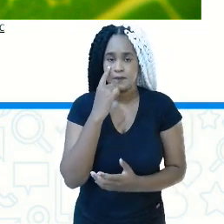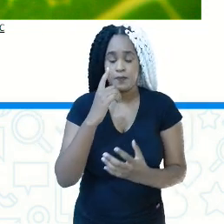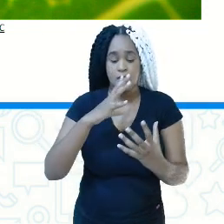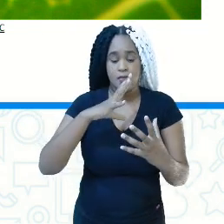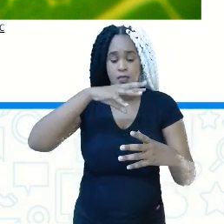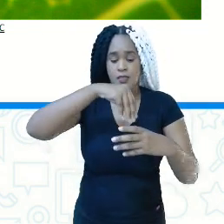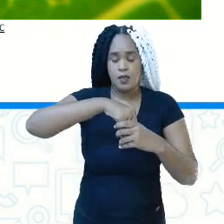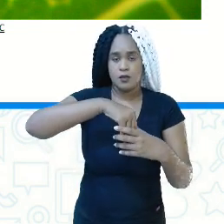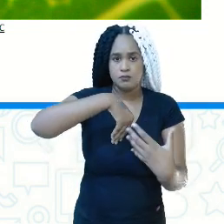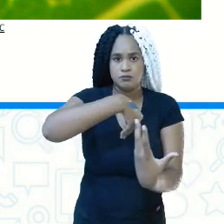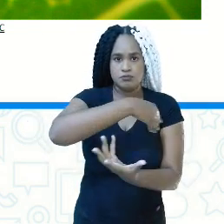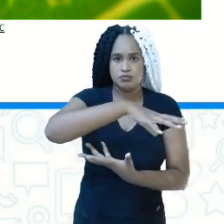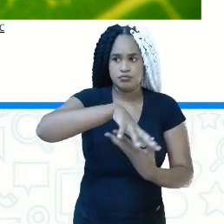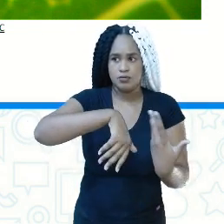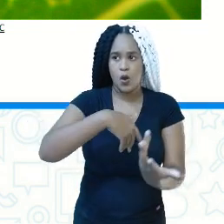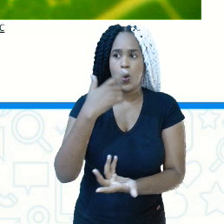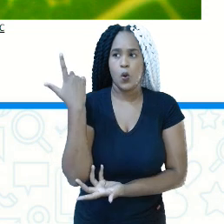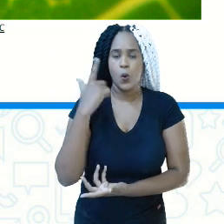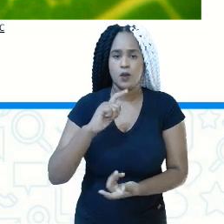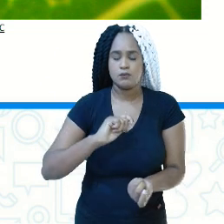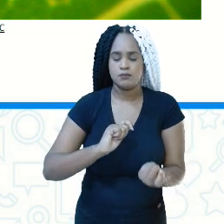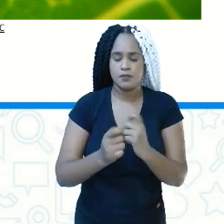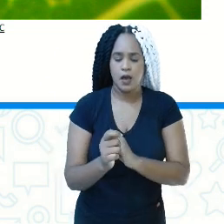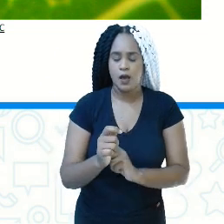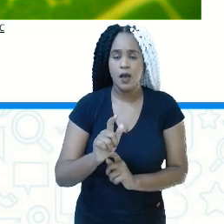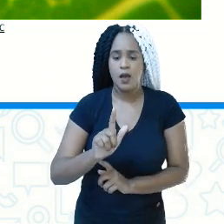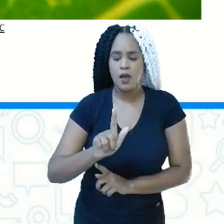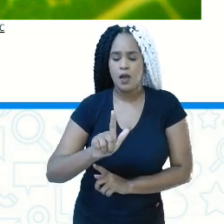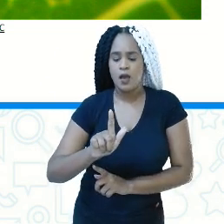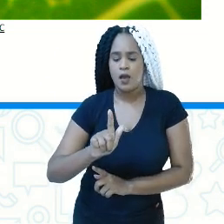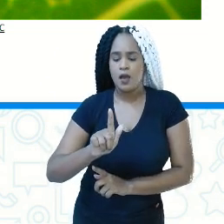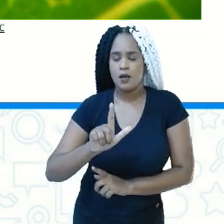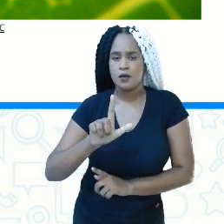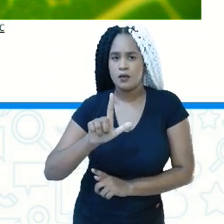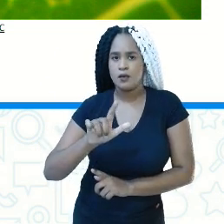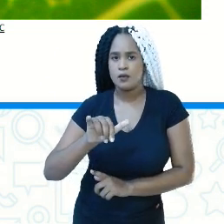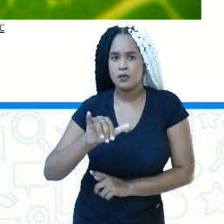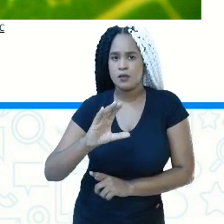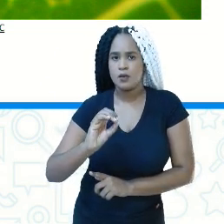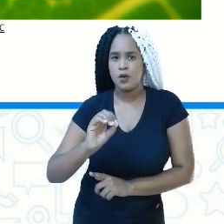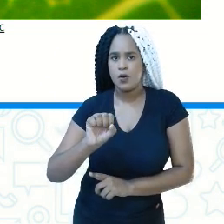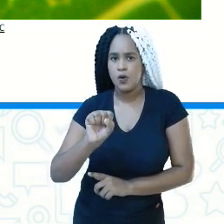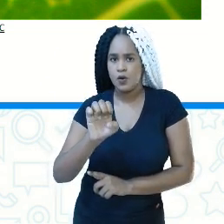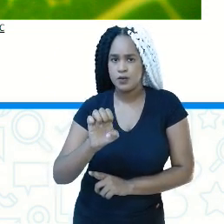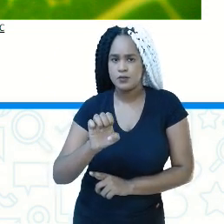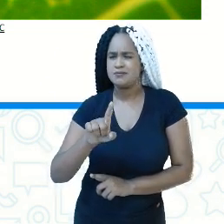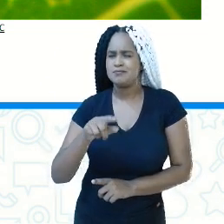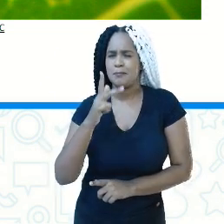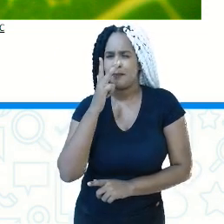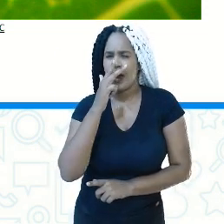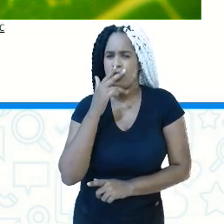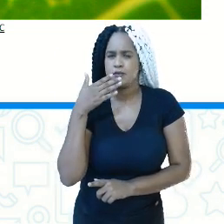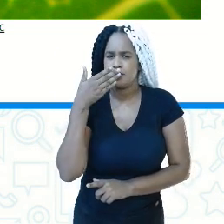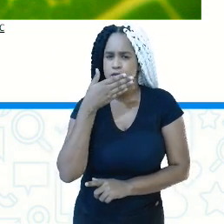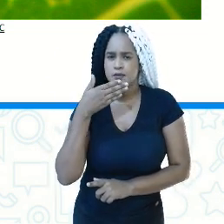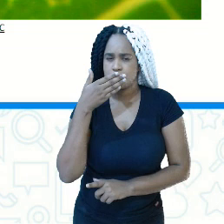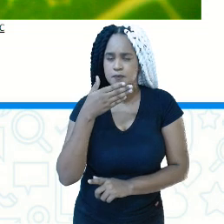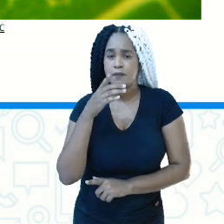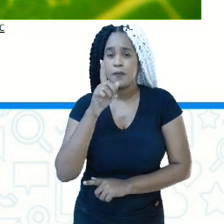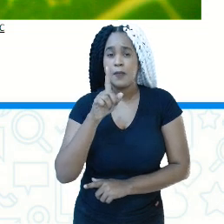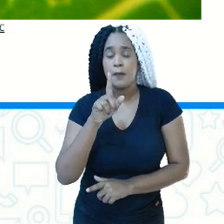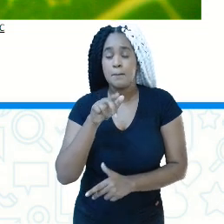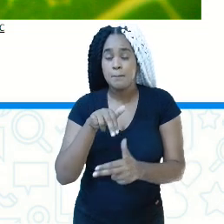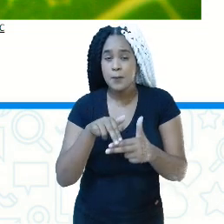tipo de açúcar que a planta produz. O processo de formação da glicose ocorre através de uma